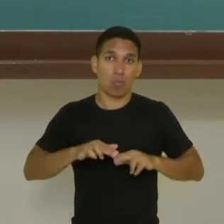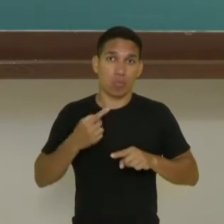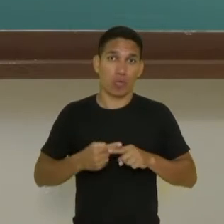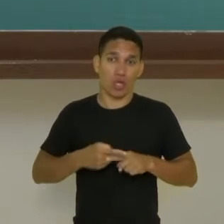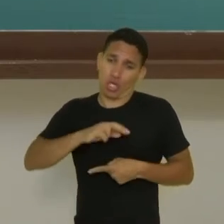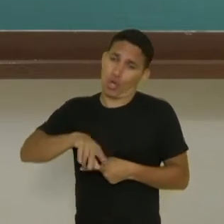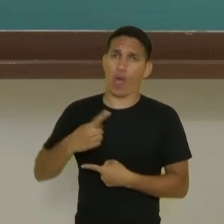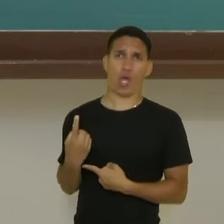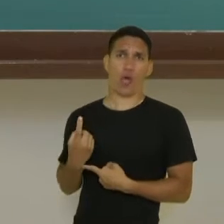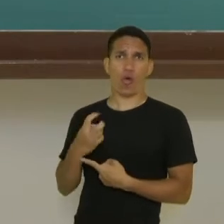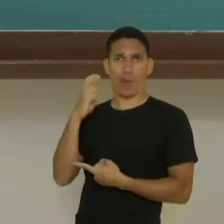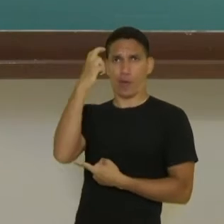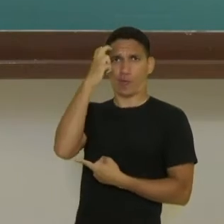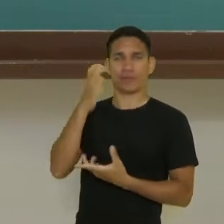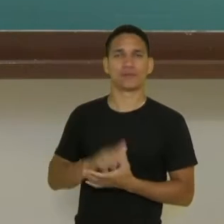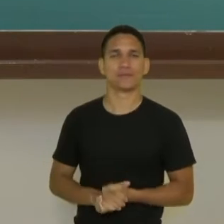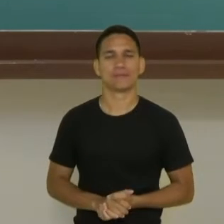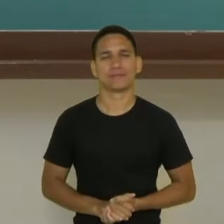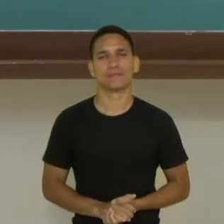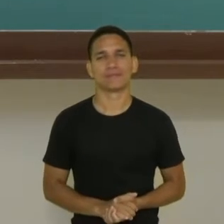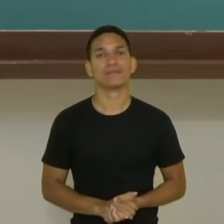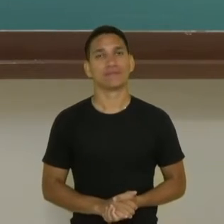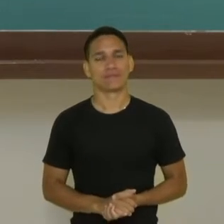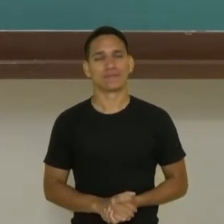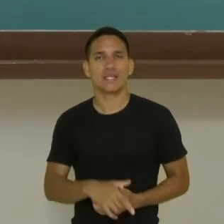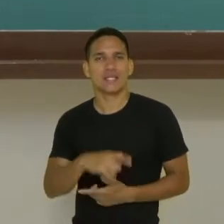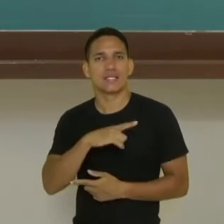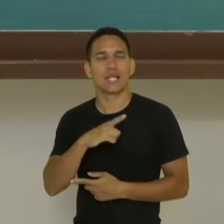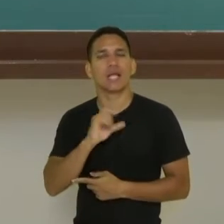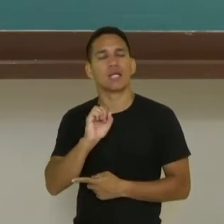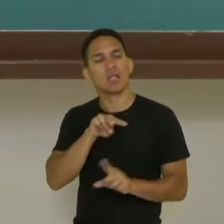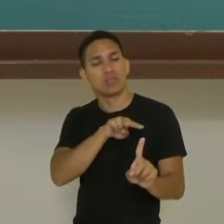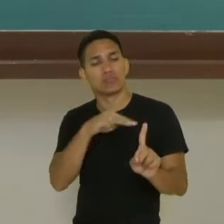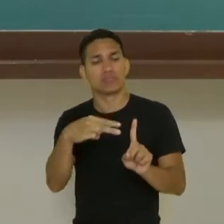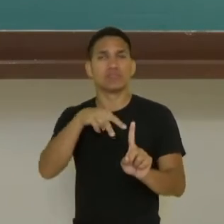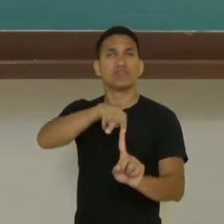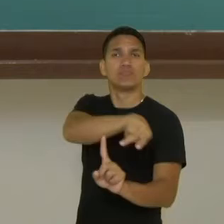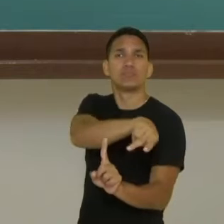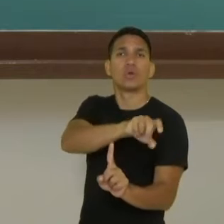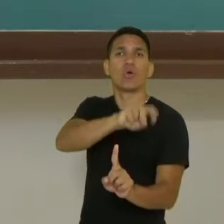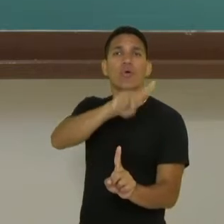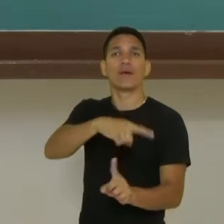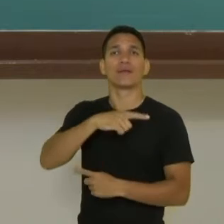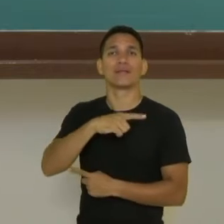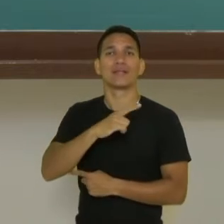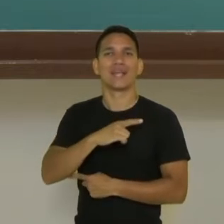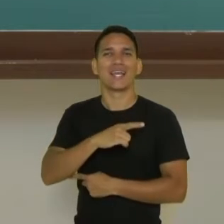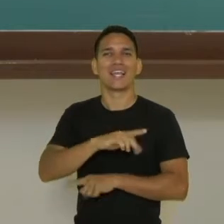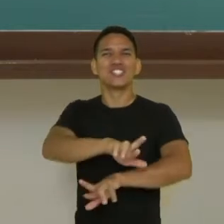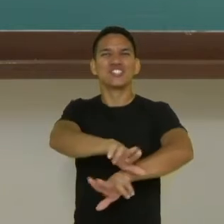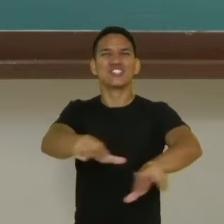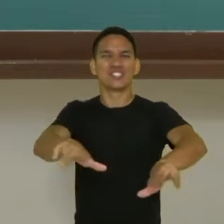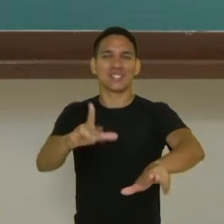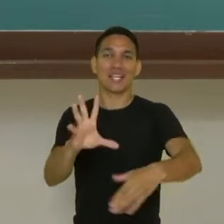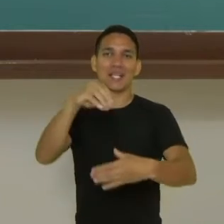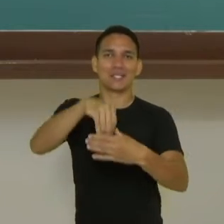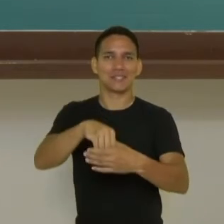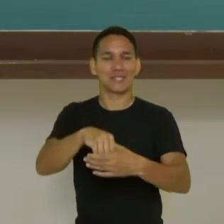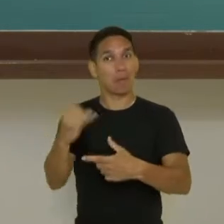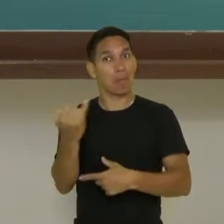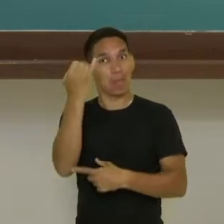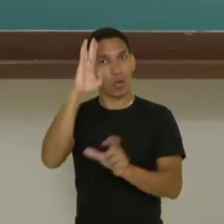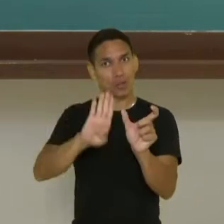que é diverso. Ela possui a perspectiva da diversidade, palavra-chave dentro do